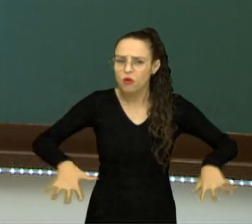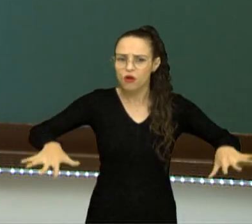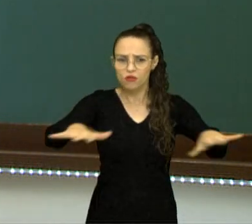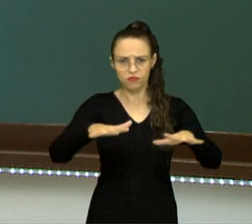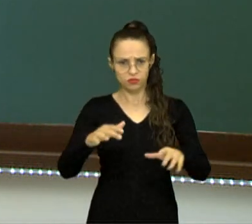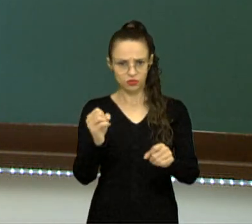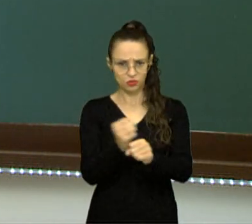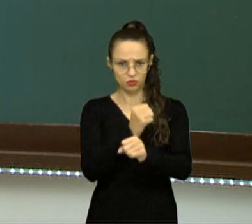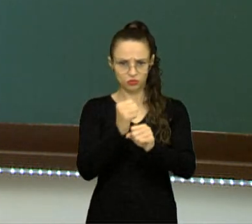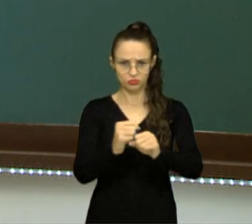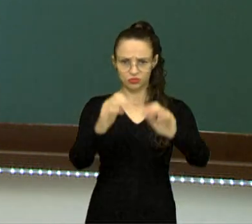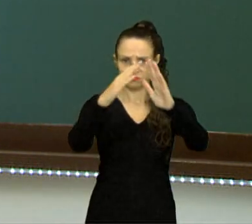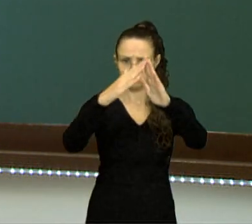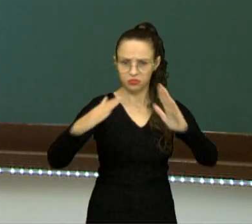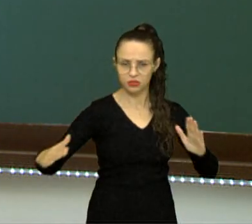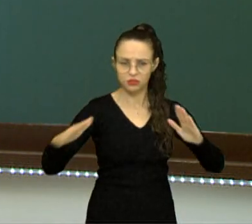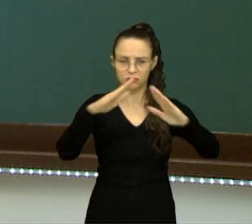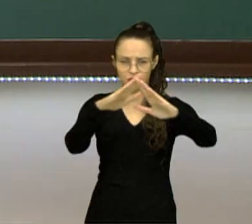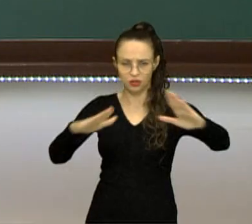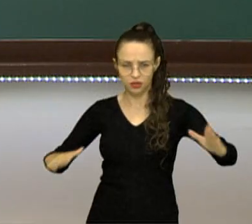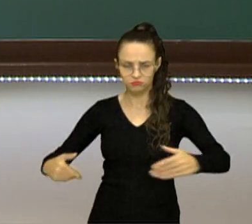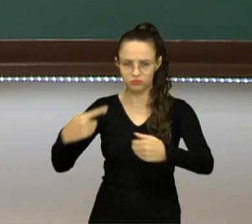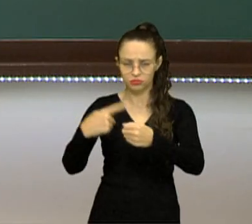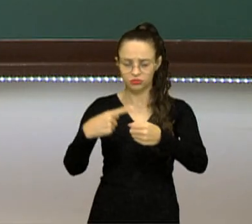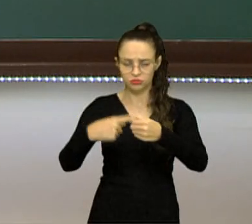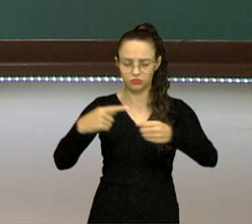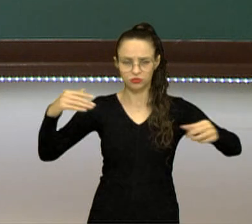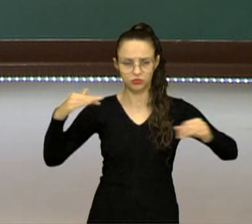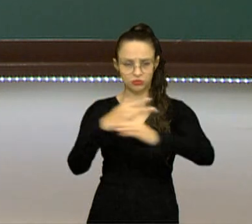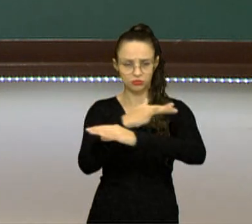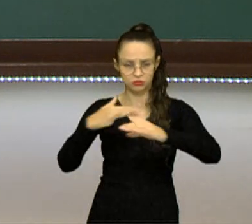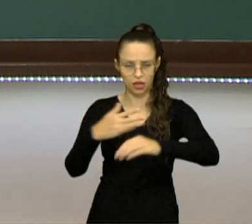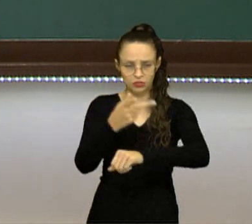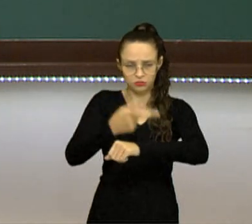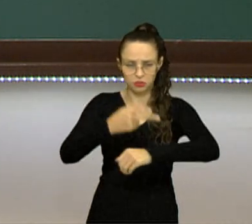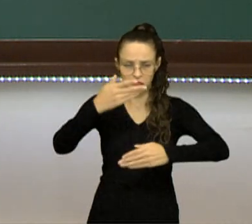construíam pirâmides, cidades